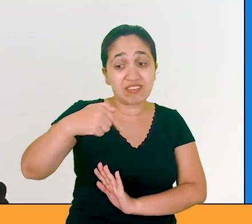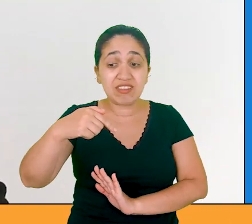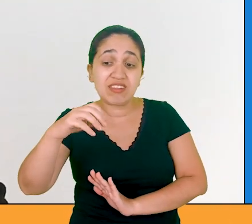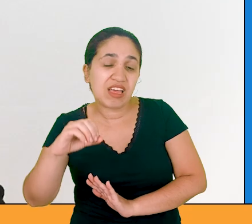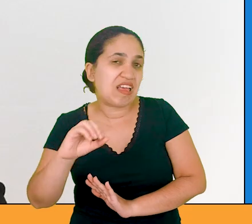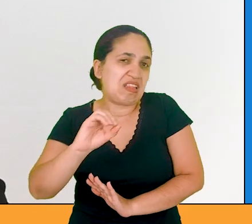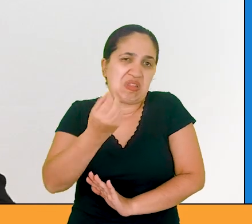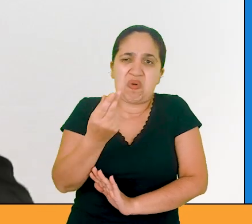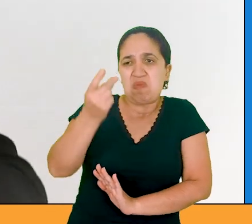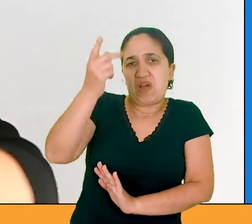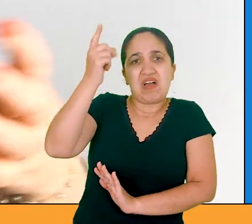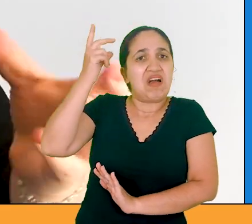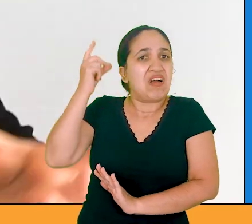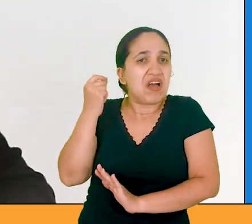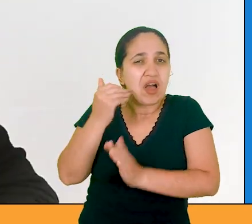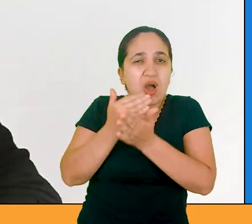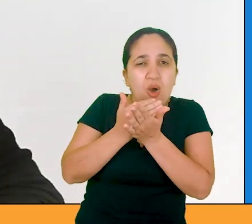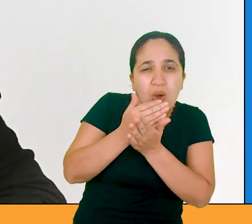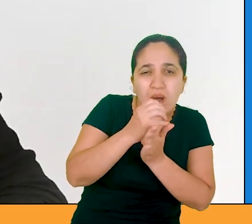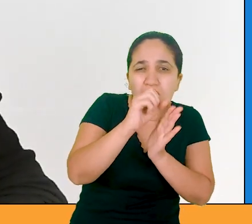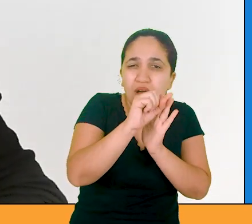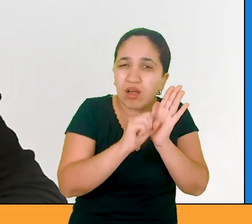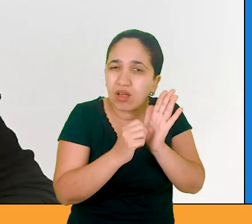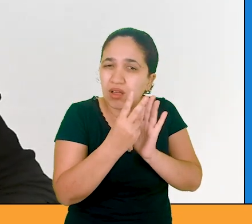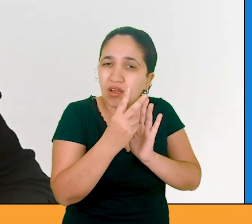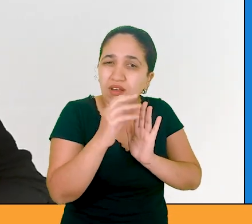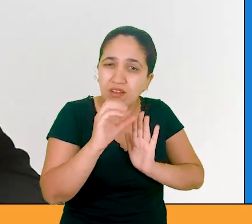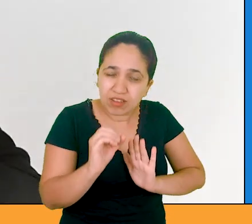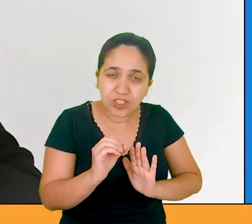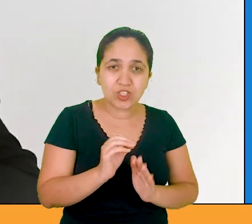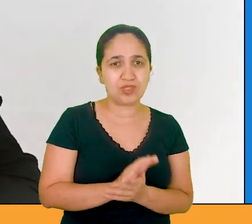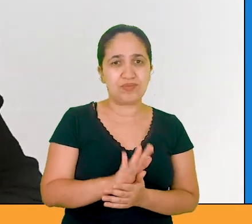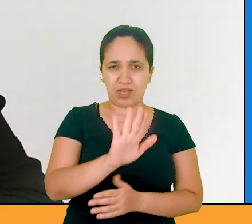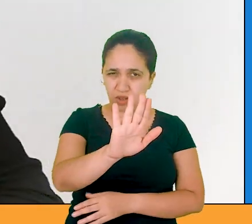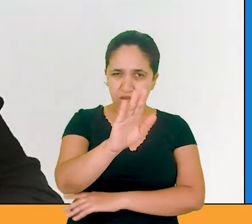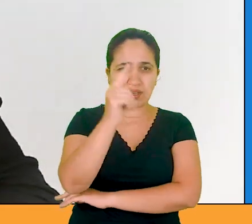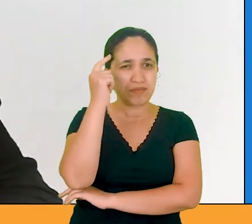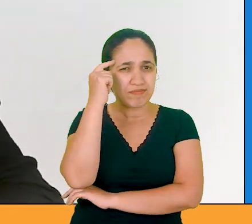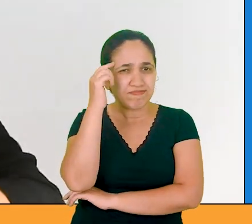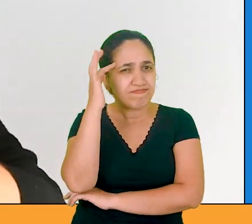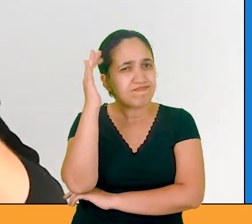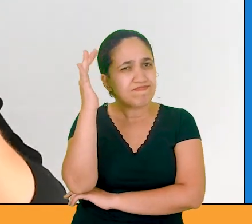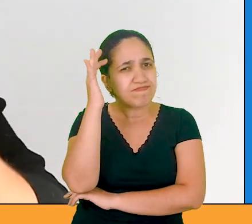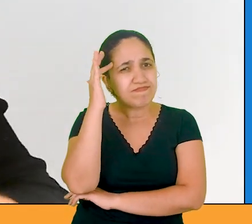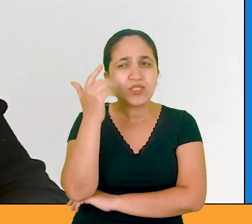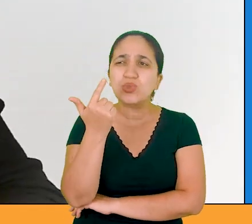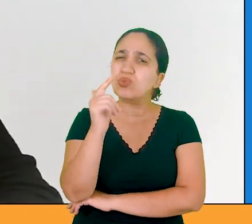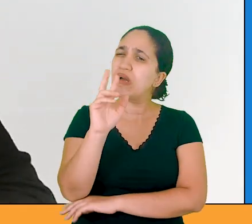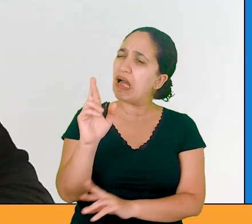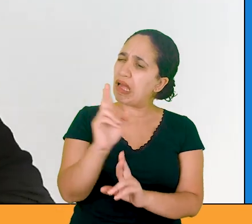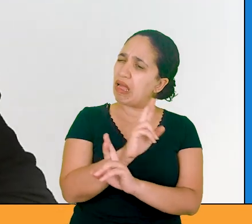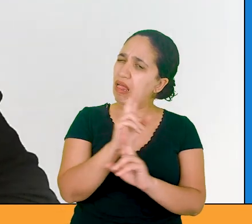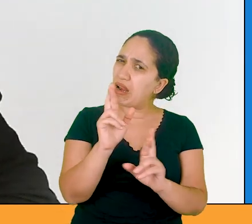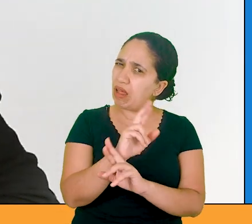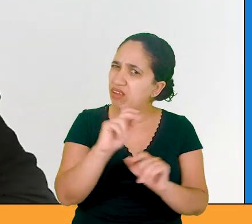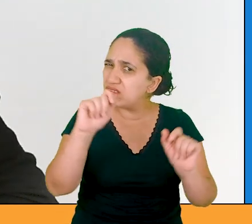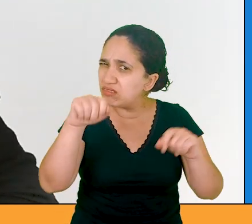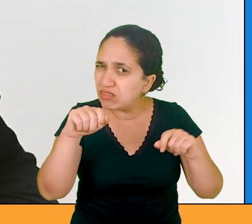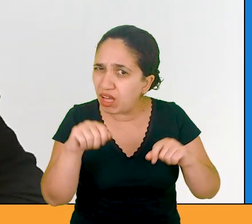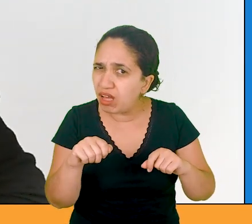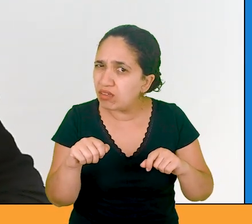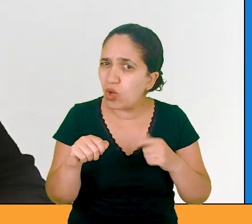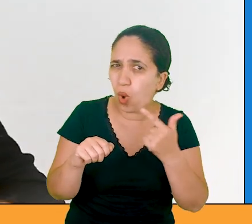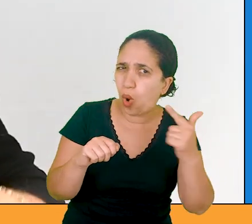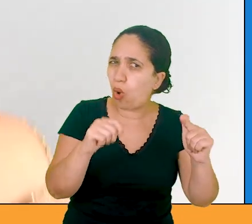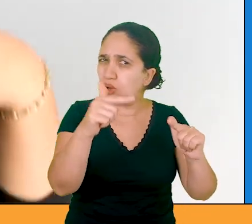um pouquinho, do início do século 20. Agora, para pensar, que outras relações você consegue